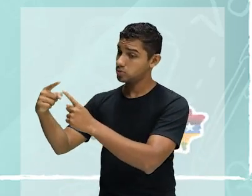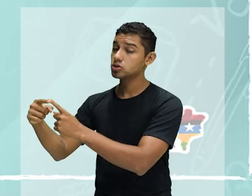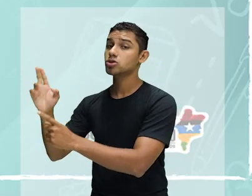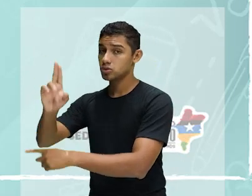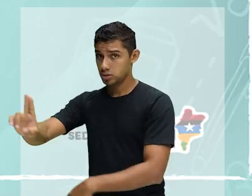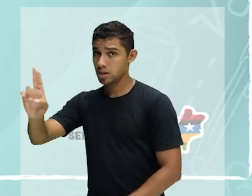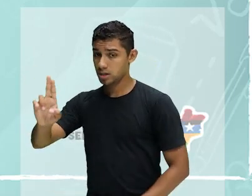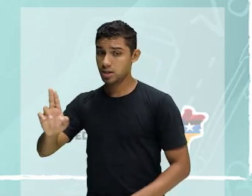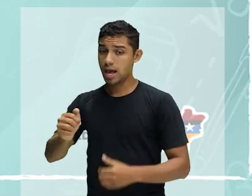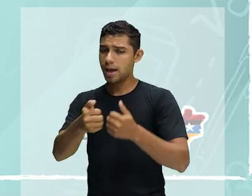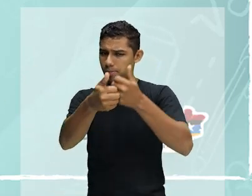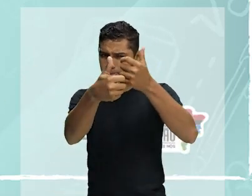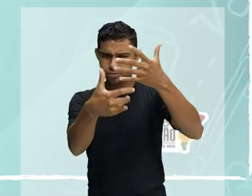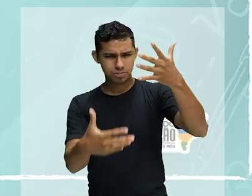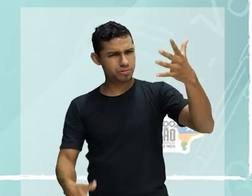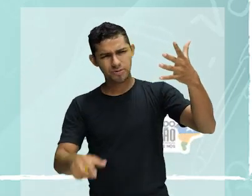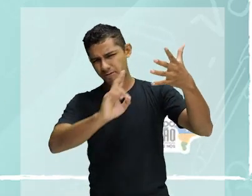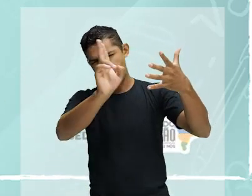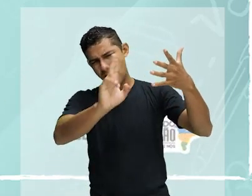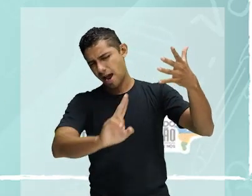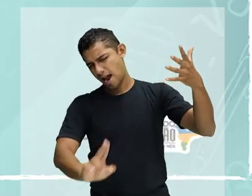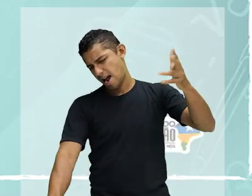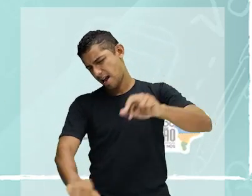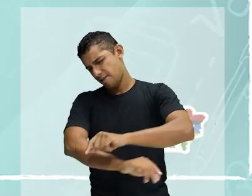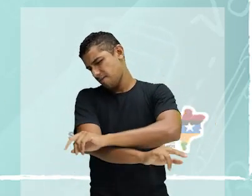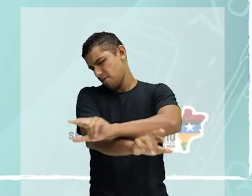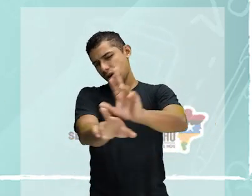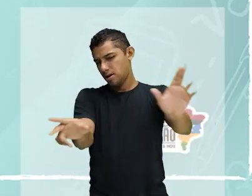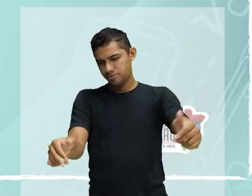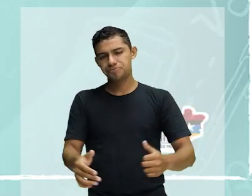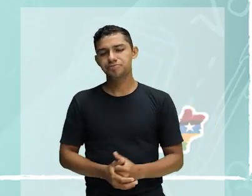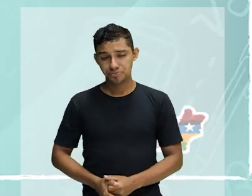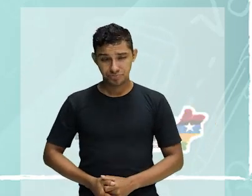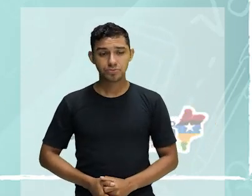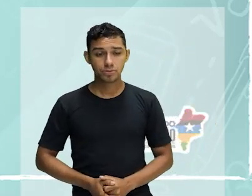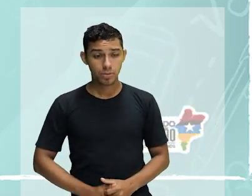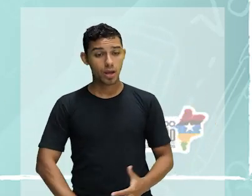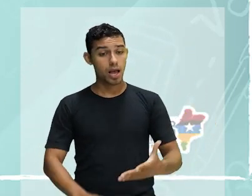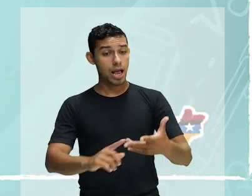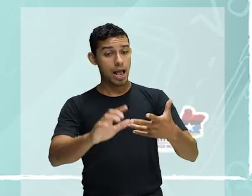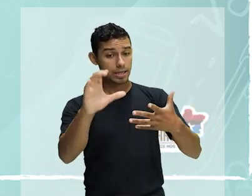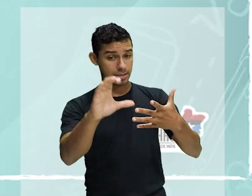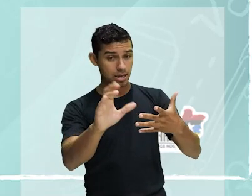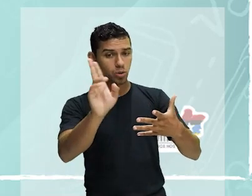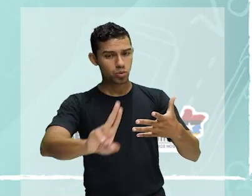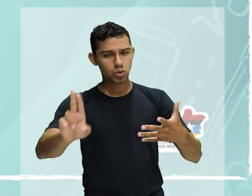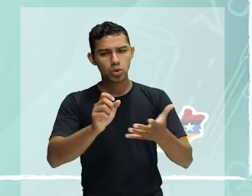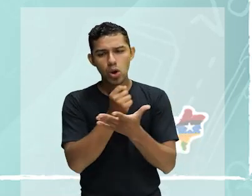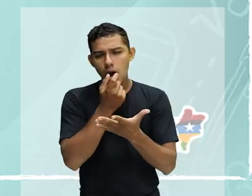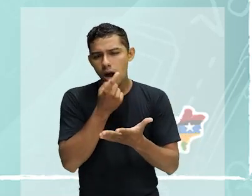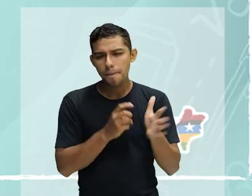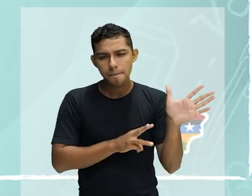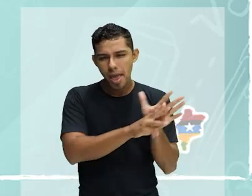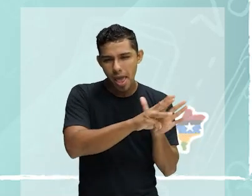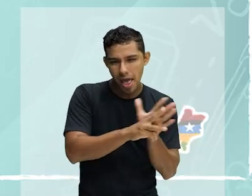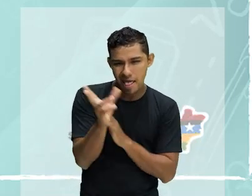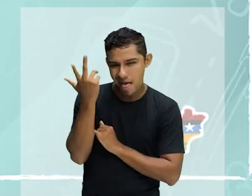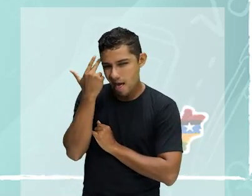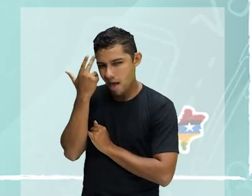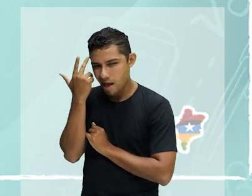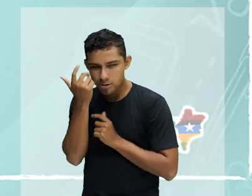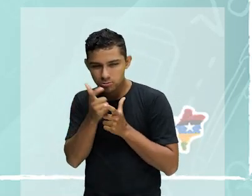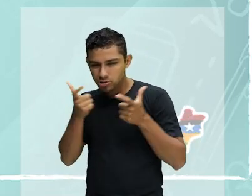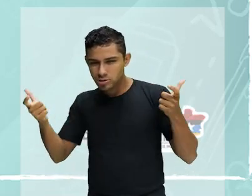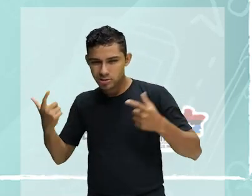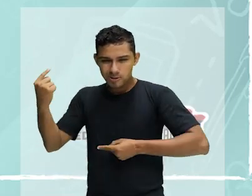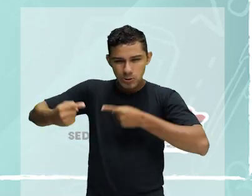utilizadas. A lista é vasta. A utilização de substâncias ou métodos naturais para aumentar o desempenho esportivo, desde